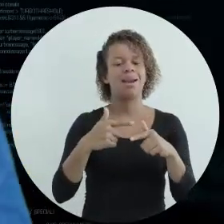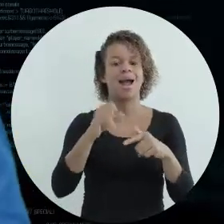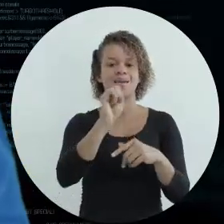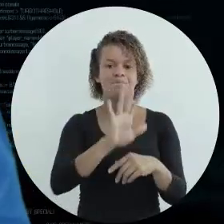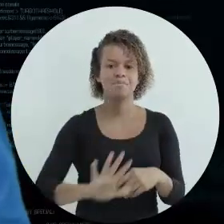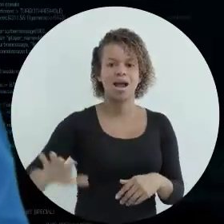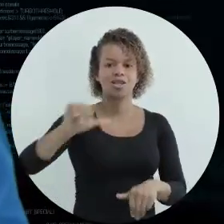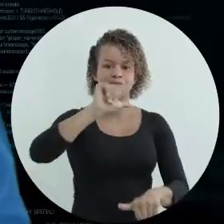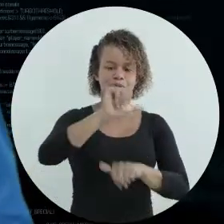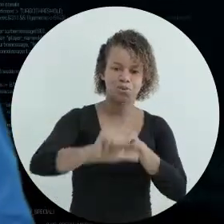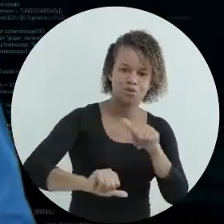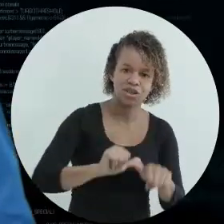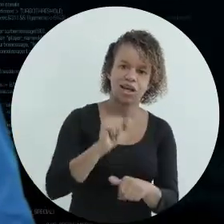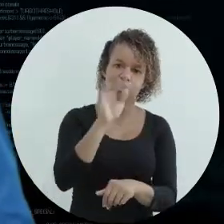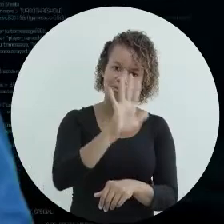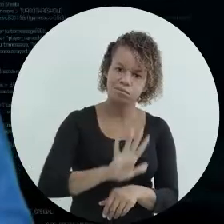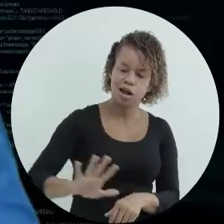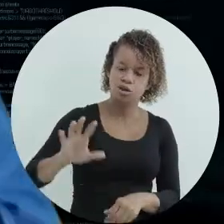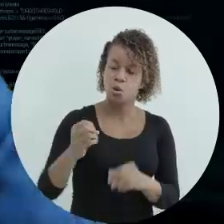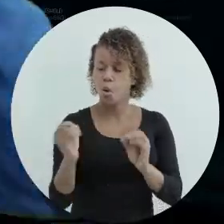imagem ou até criar imagens.